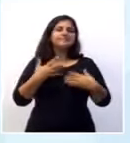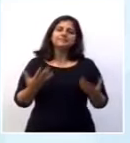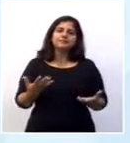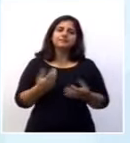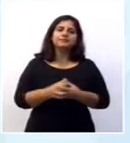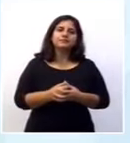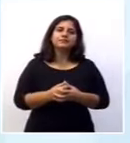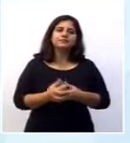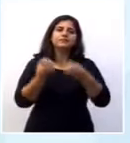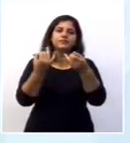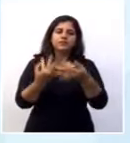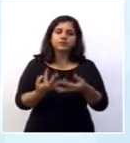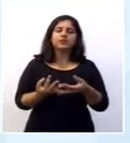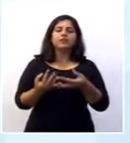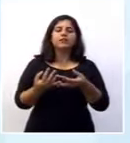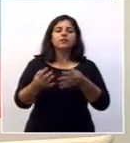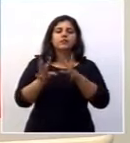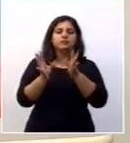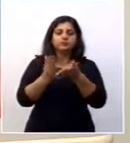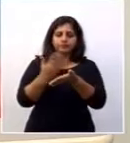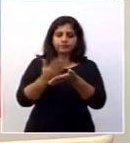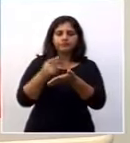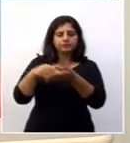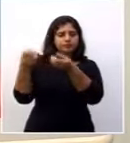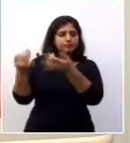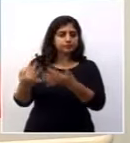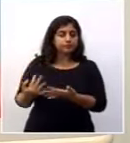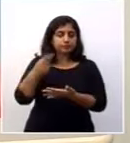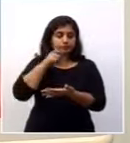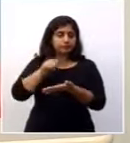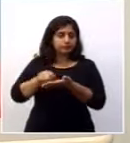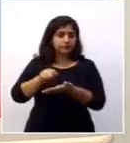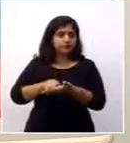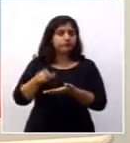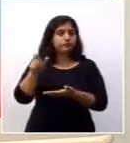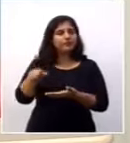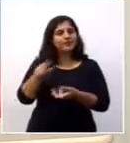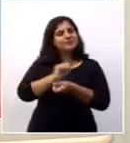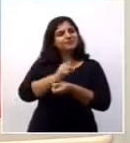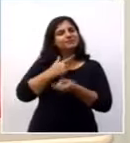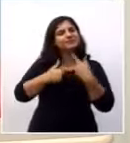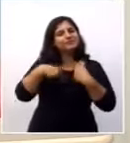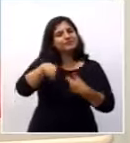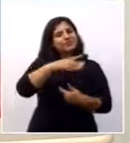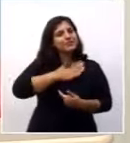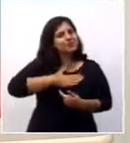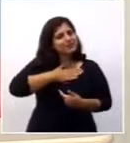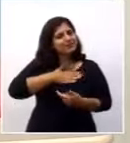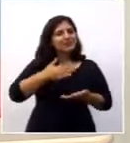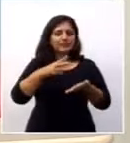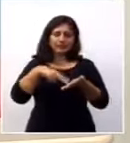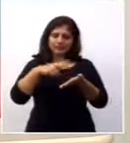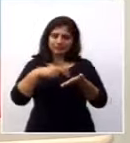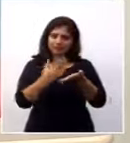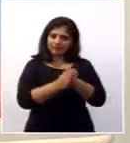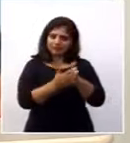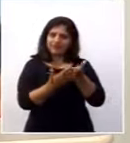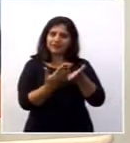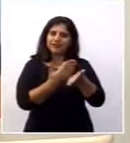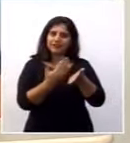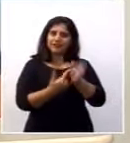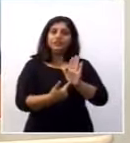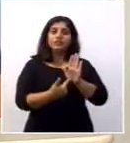essas são as palavras de fechamento do livro de Alexandre, né? Eu espero que vocês tenham gostado do livro. Espero que vocês,